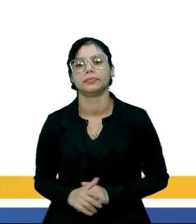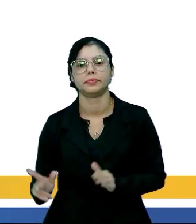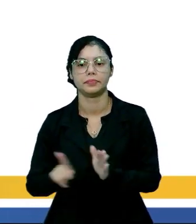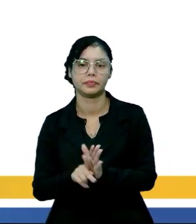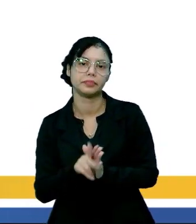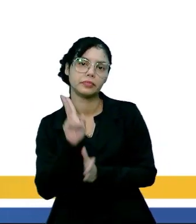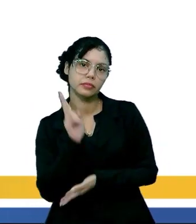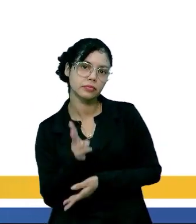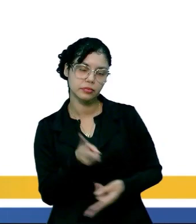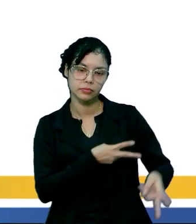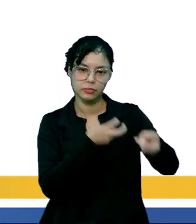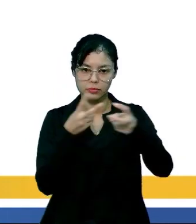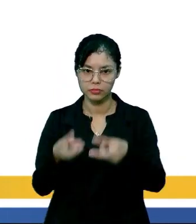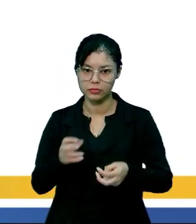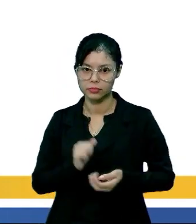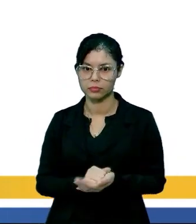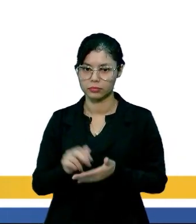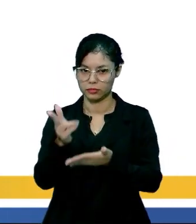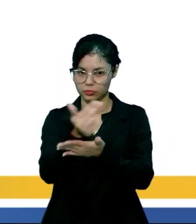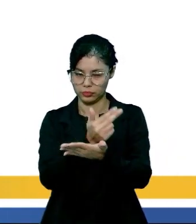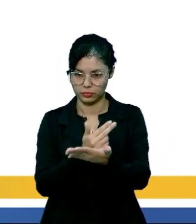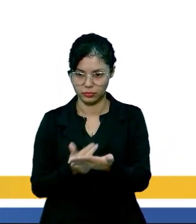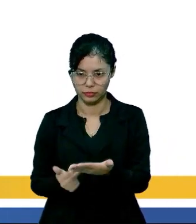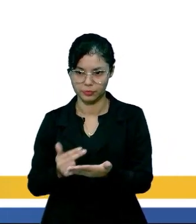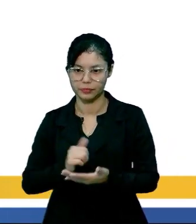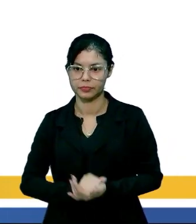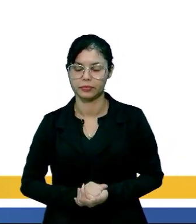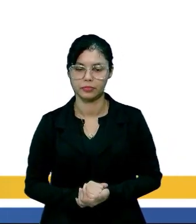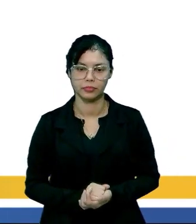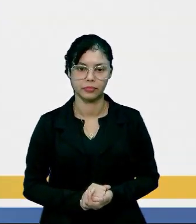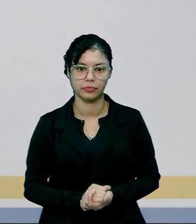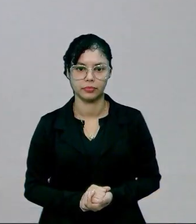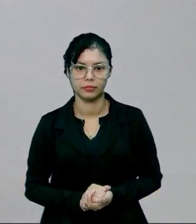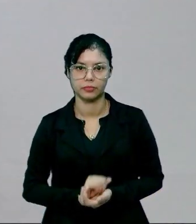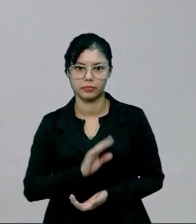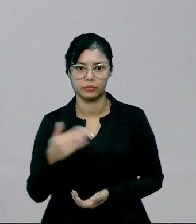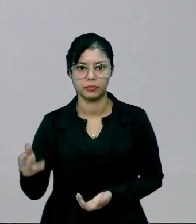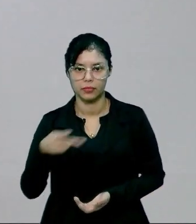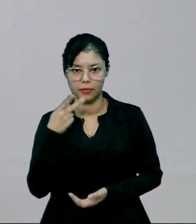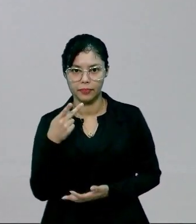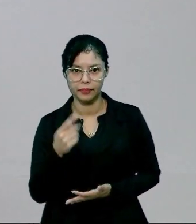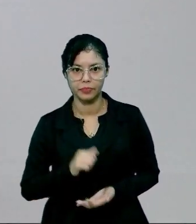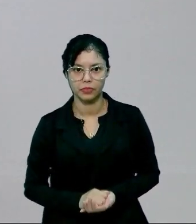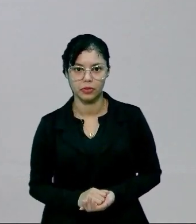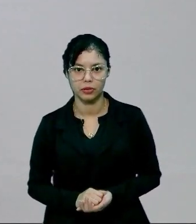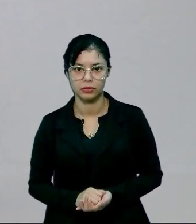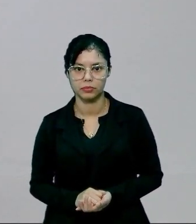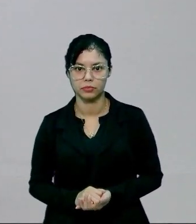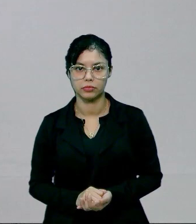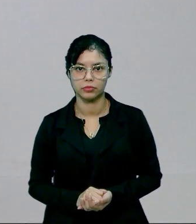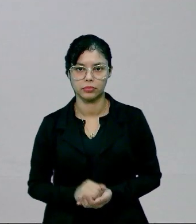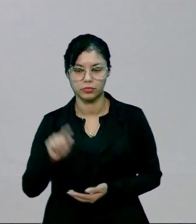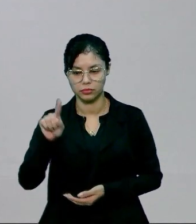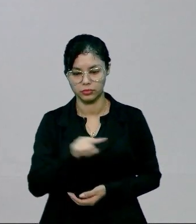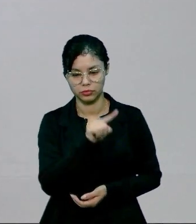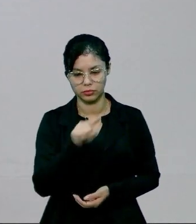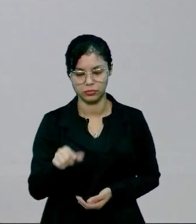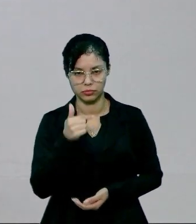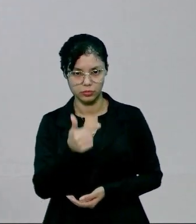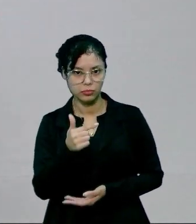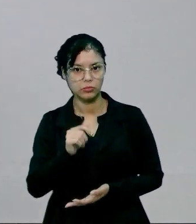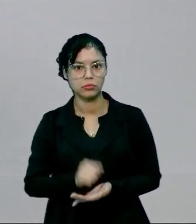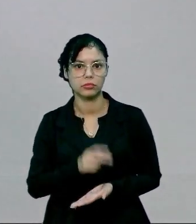Devemos ter sempre observação, pessoal, nos desenhos. Quando eu falei do alfa e